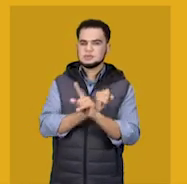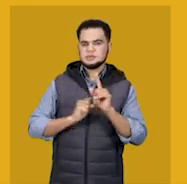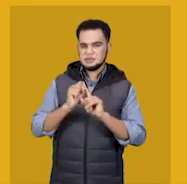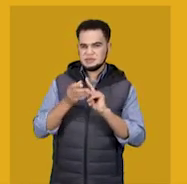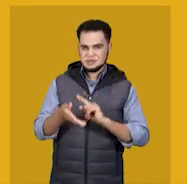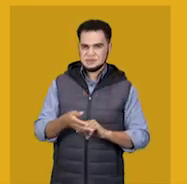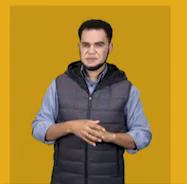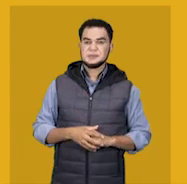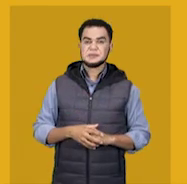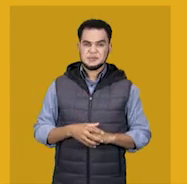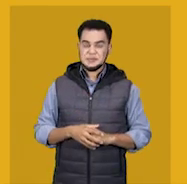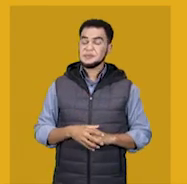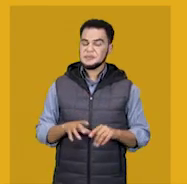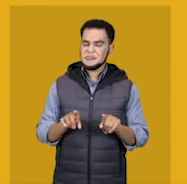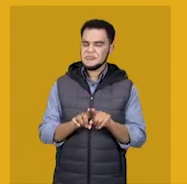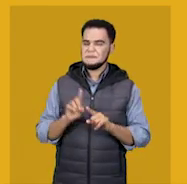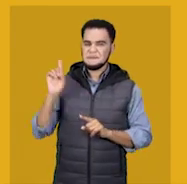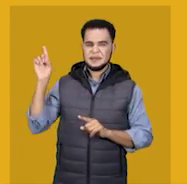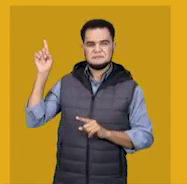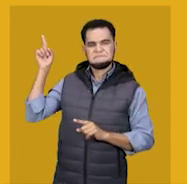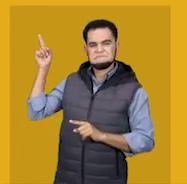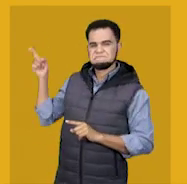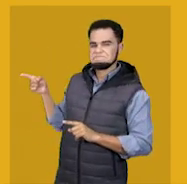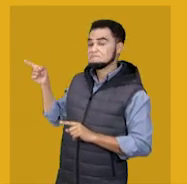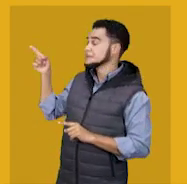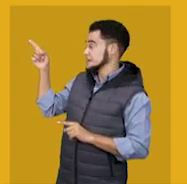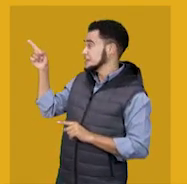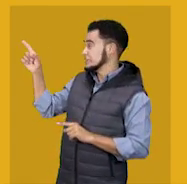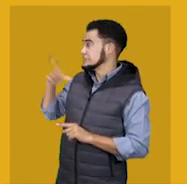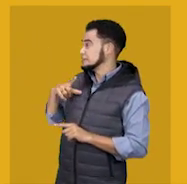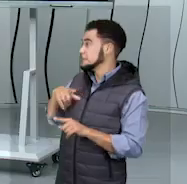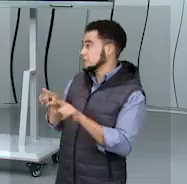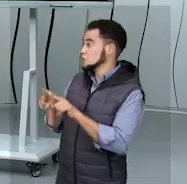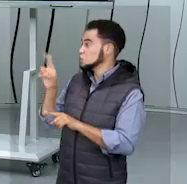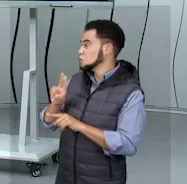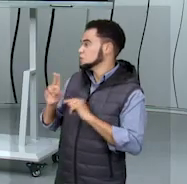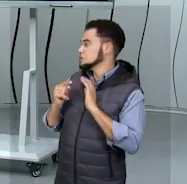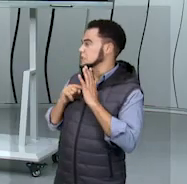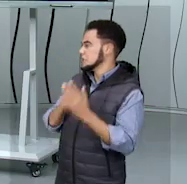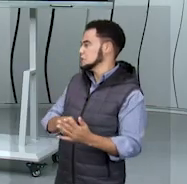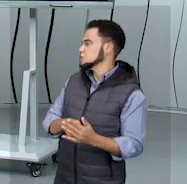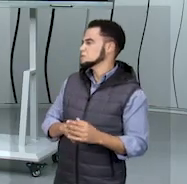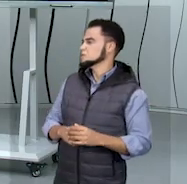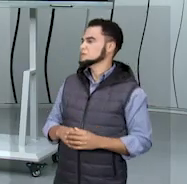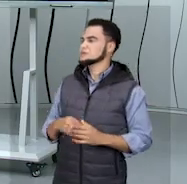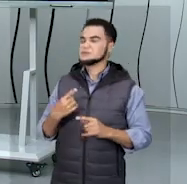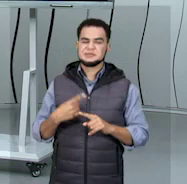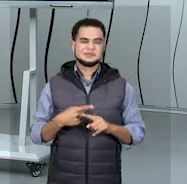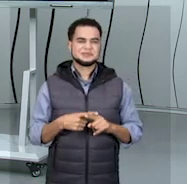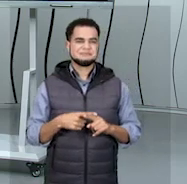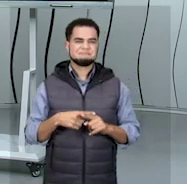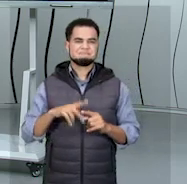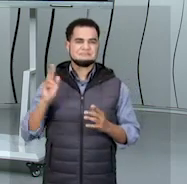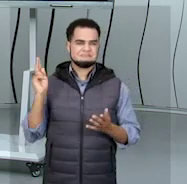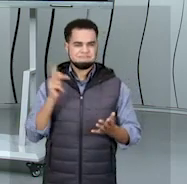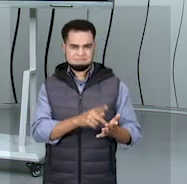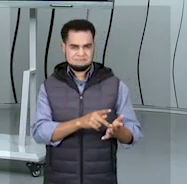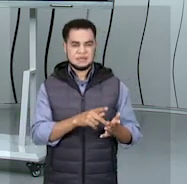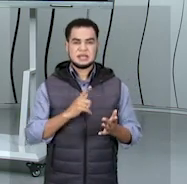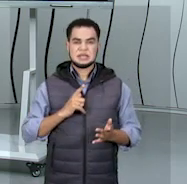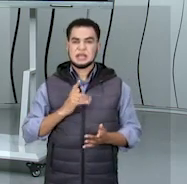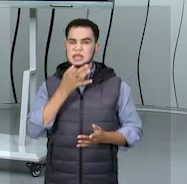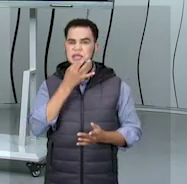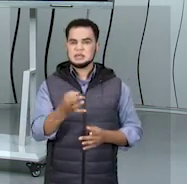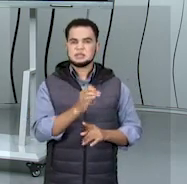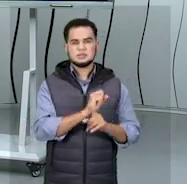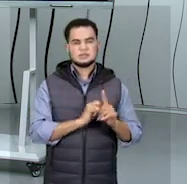também tem uma ferramenta de denúncia social, enquanto o realismo tem um compromisso com a crítica social, tá?